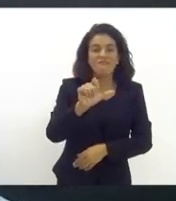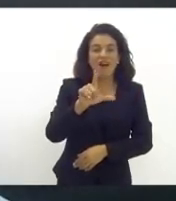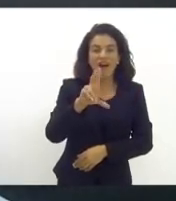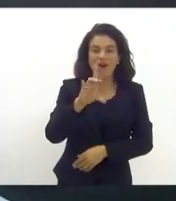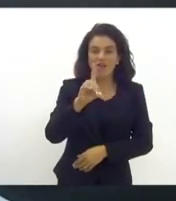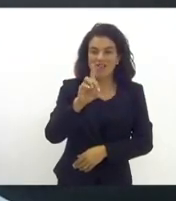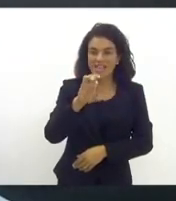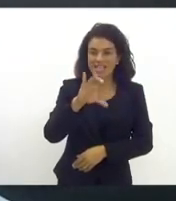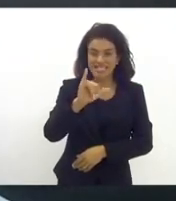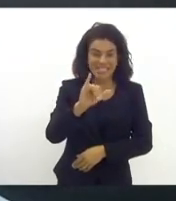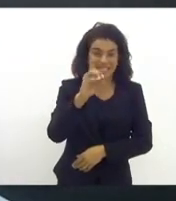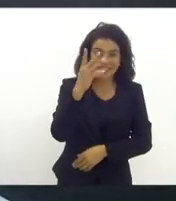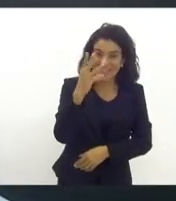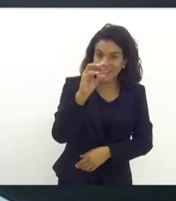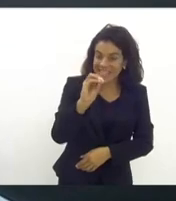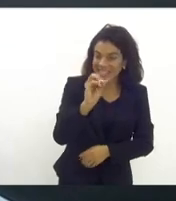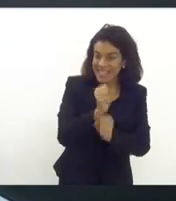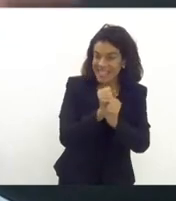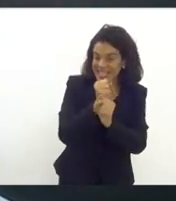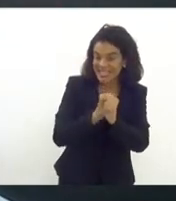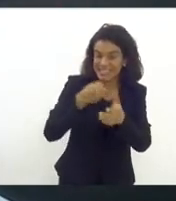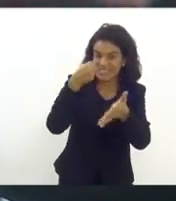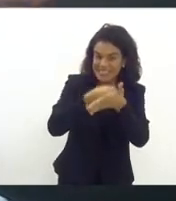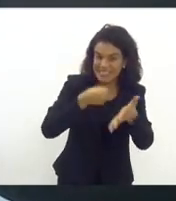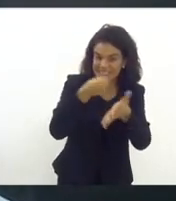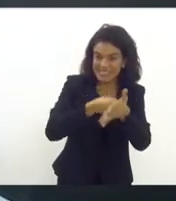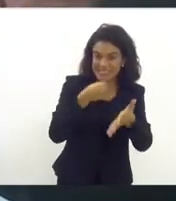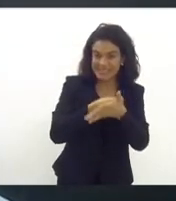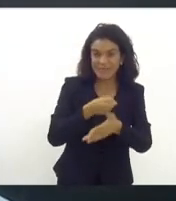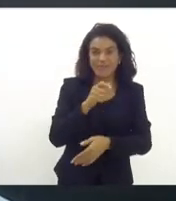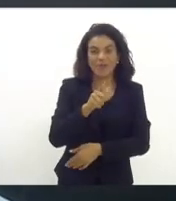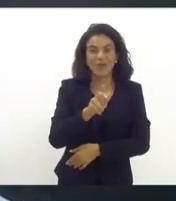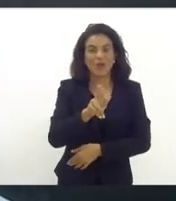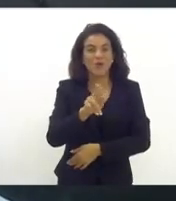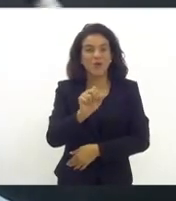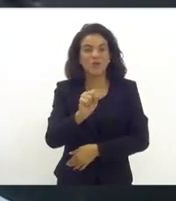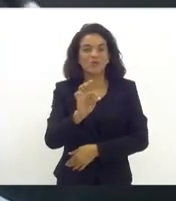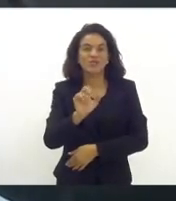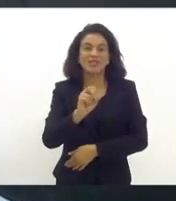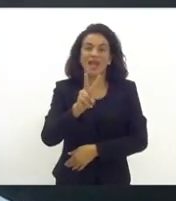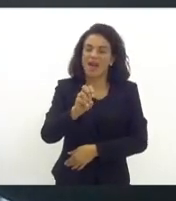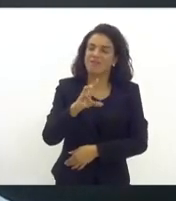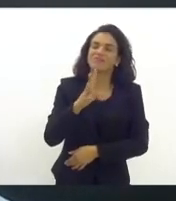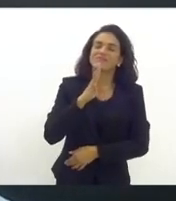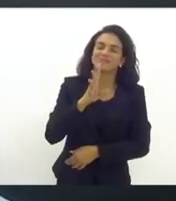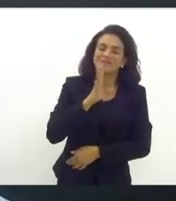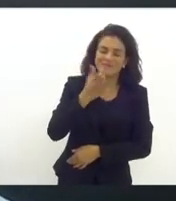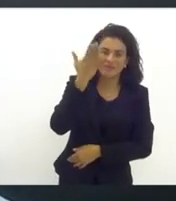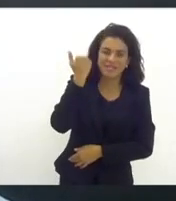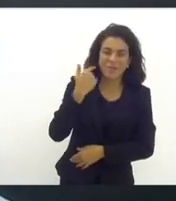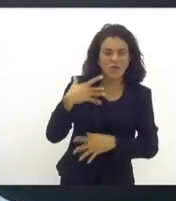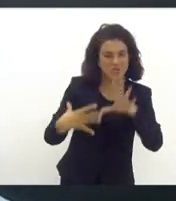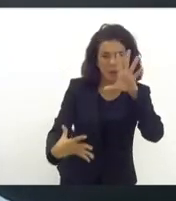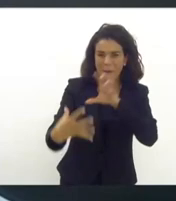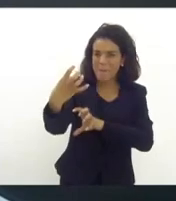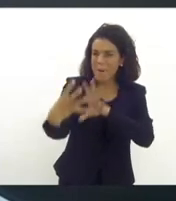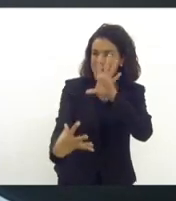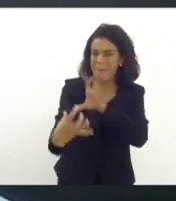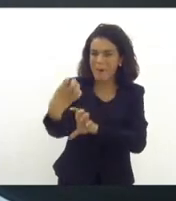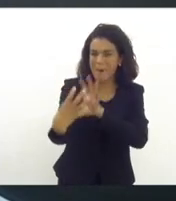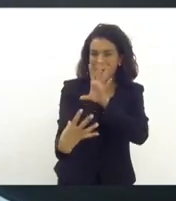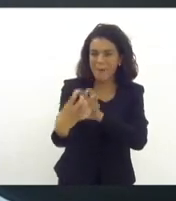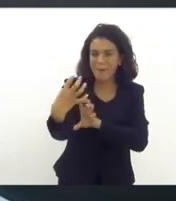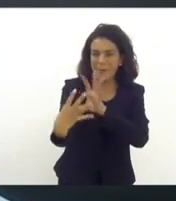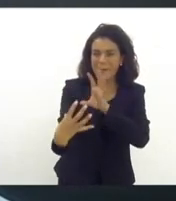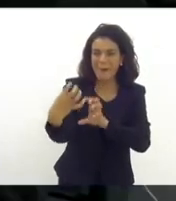decir tem 30 anos que a gente briga por isso gostava sabe meu amigo de guerra já briguei muito com o Gustavo sabe